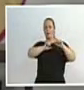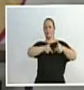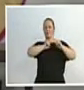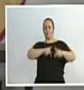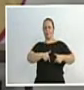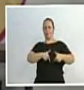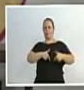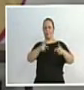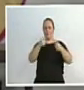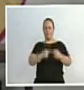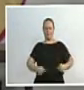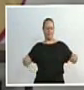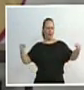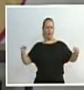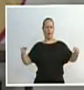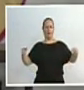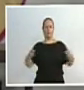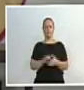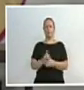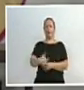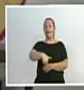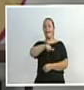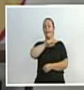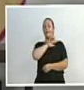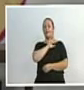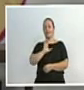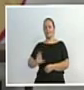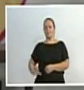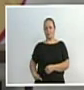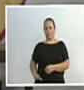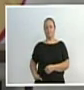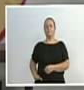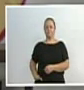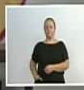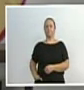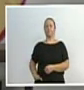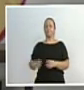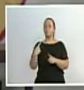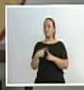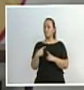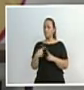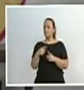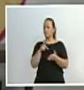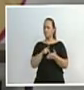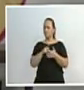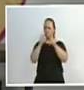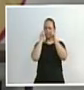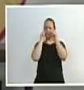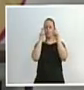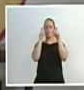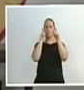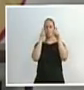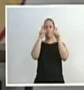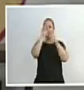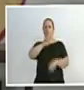dizendo, anteriormente a Cristo, que inclusive despertou a ira de Deus. Depois